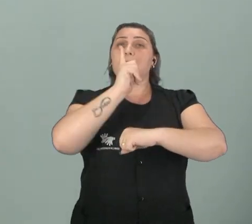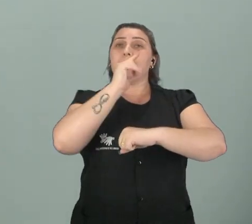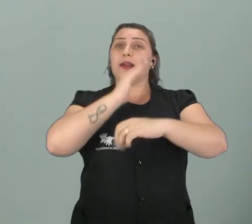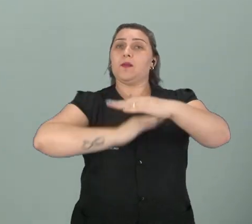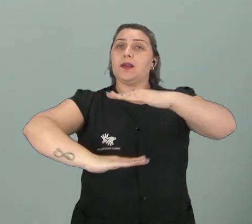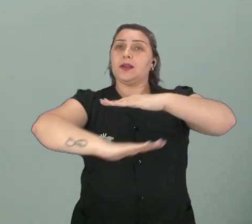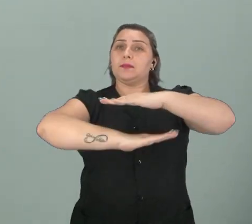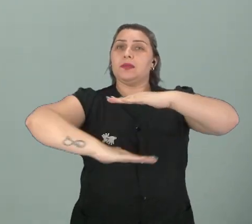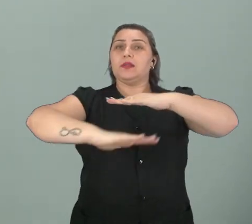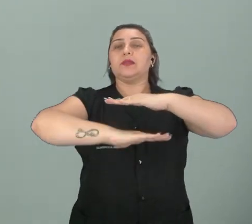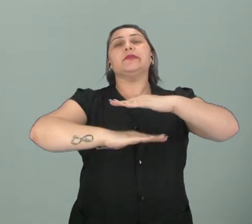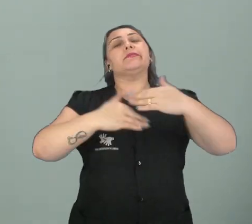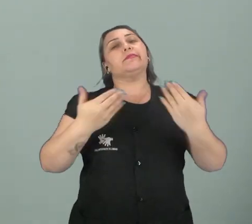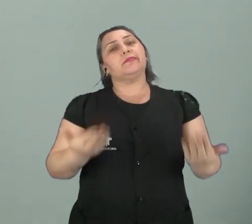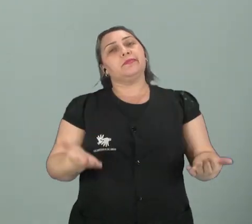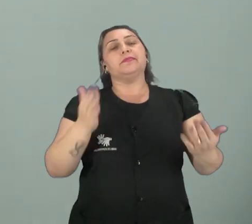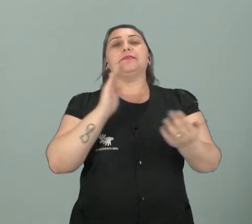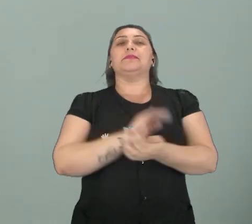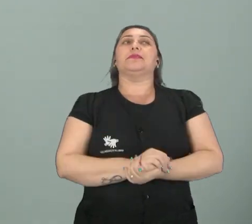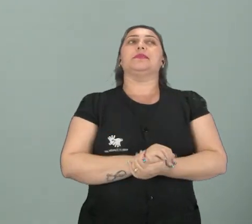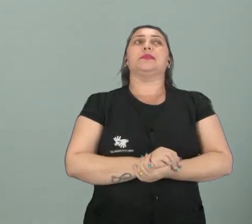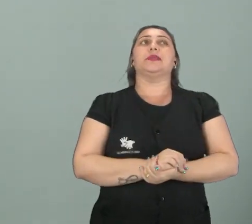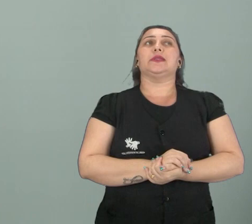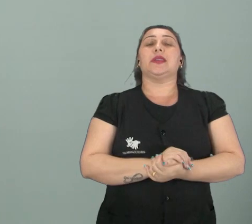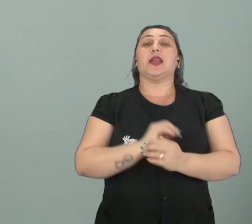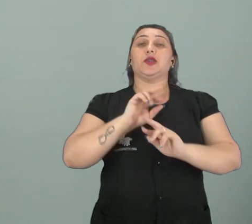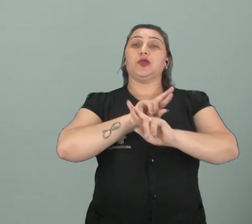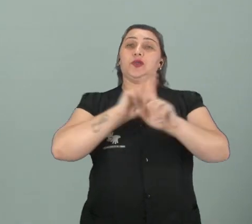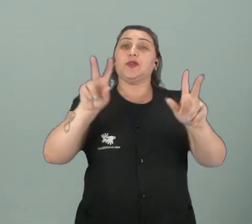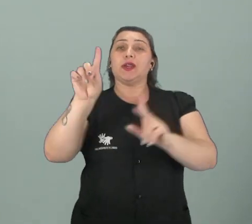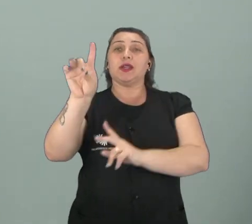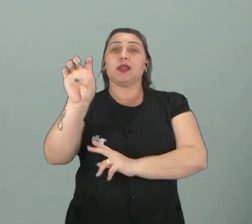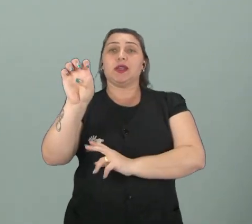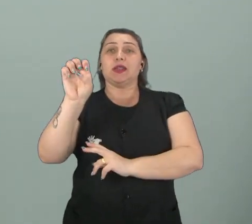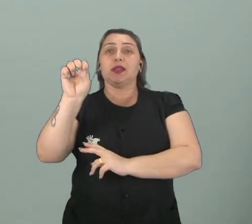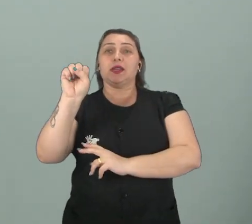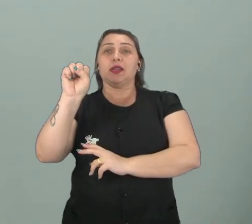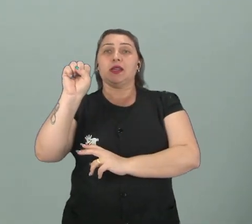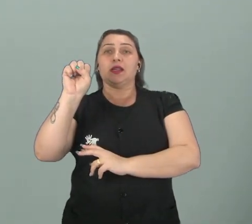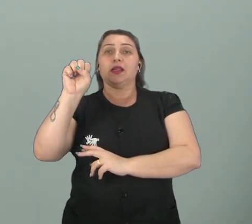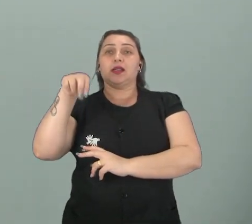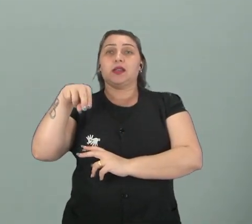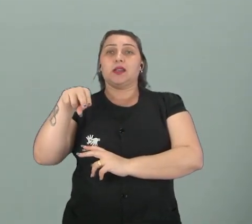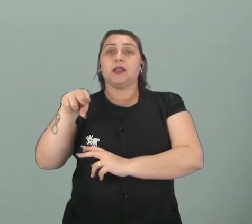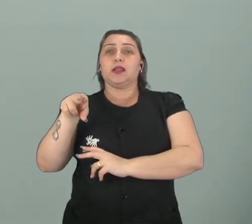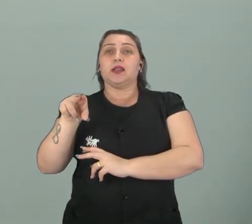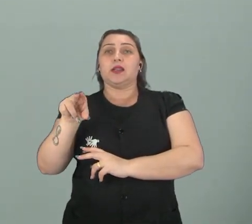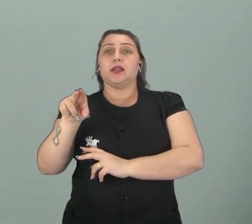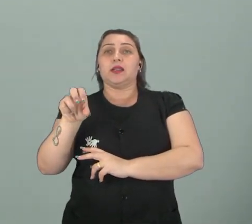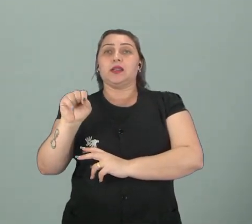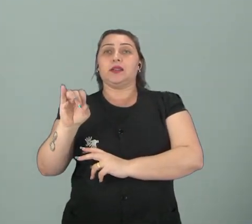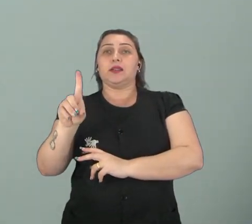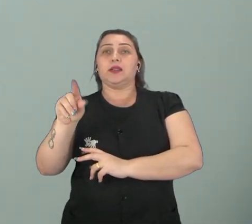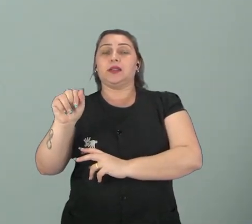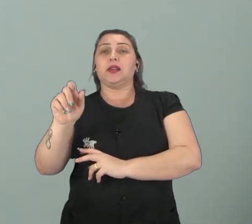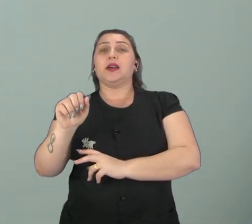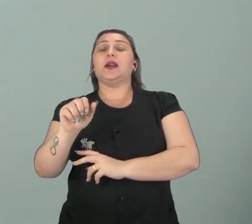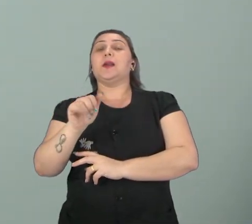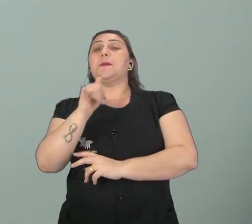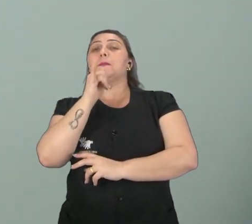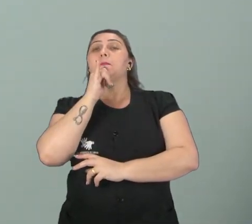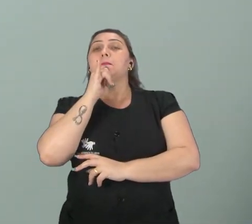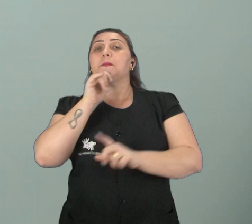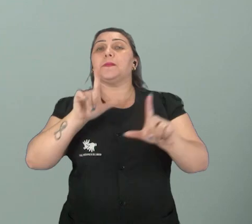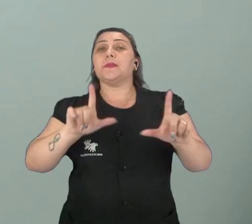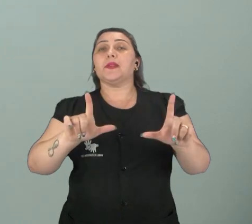a água vai ficar embaixo, justamente por terem densidades diferentes. Se você também pegar dois objetos, por exemplo, uma placa de